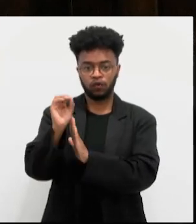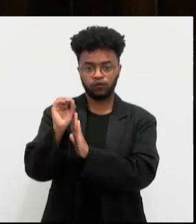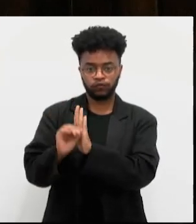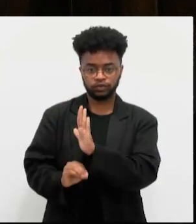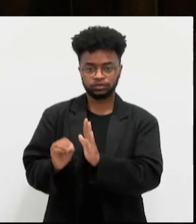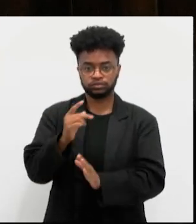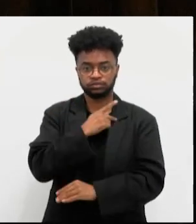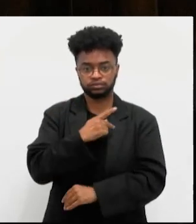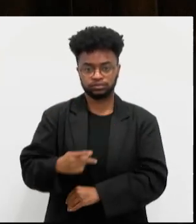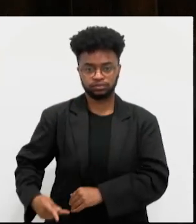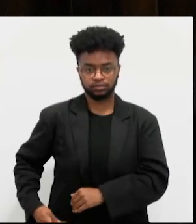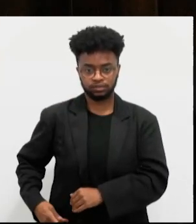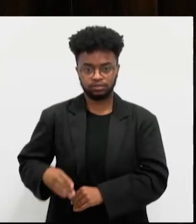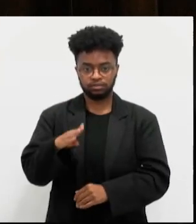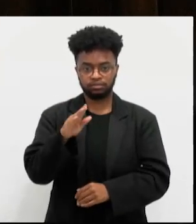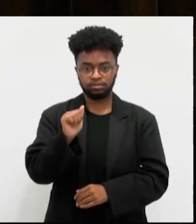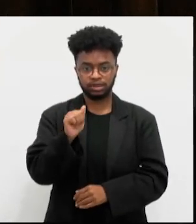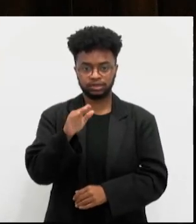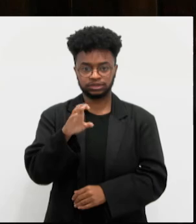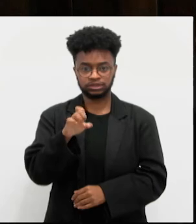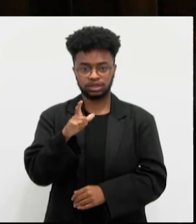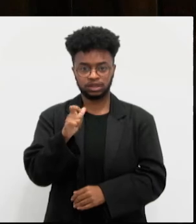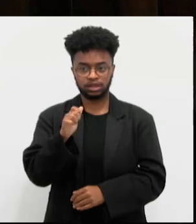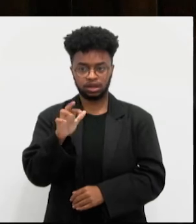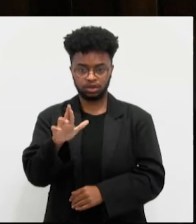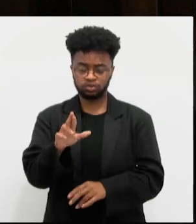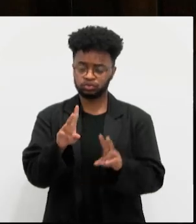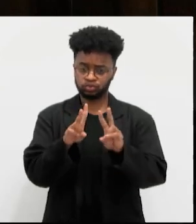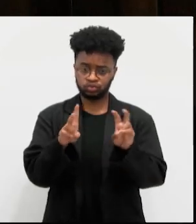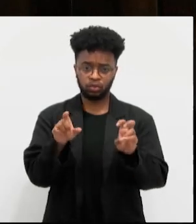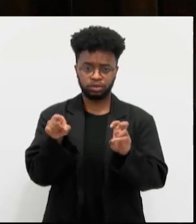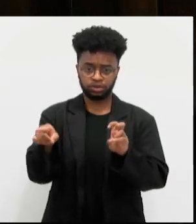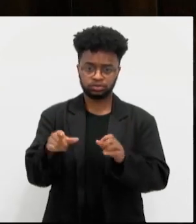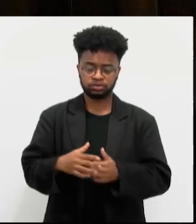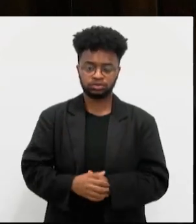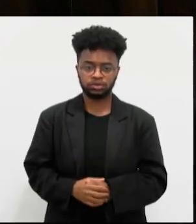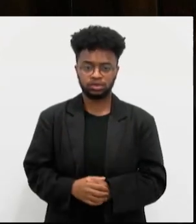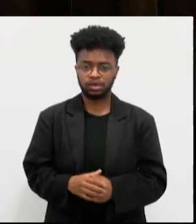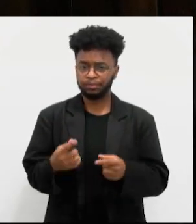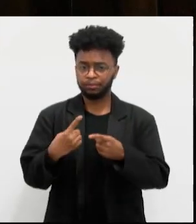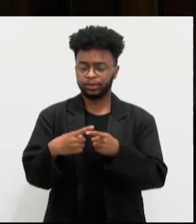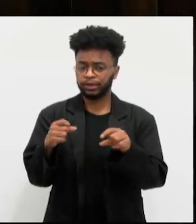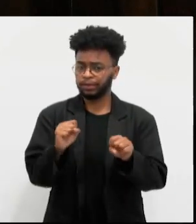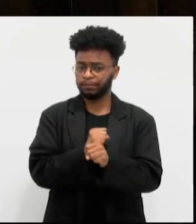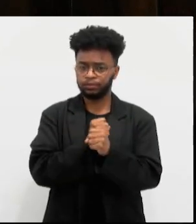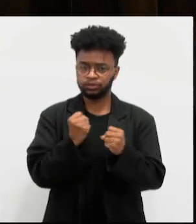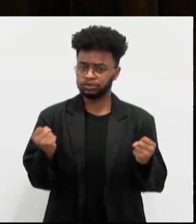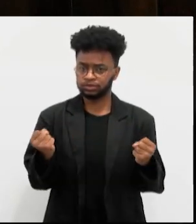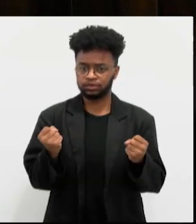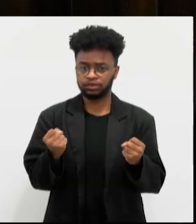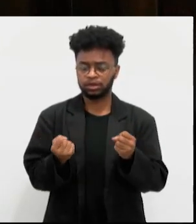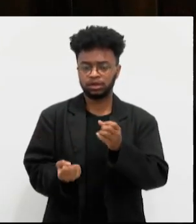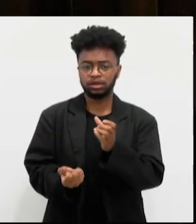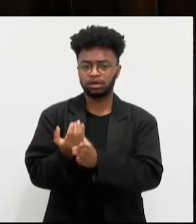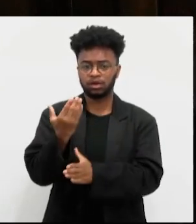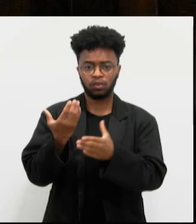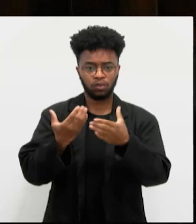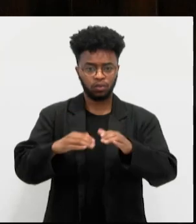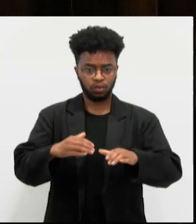Bacelar em relação a essa questão. Não é possível você fazer um